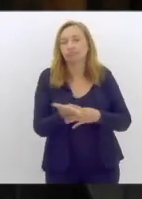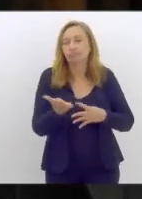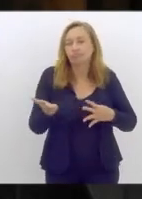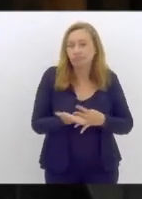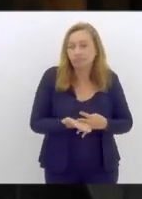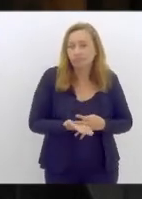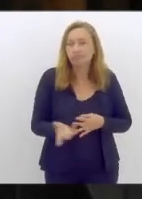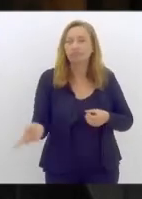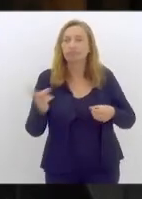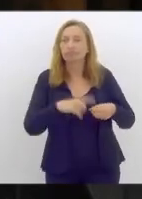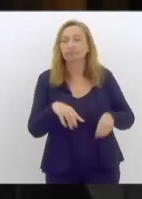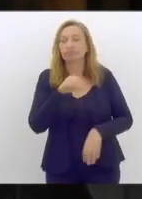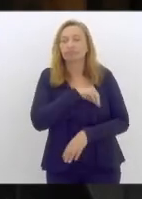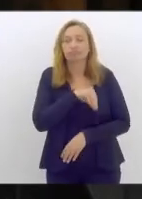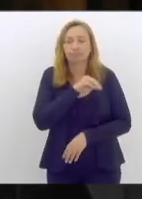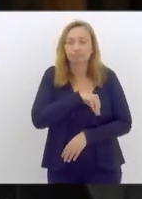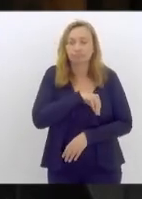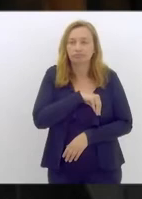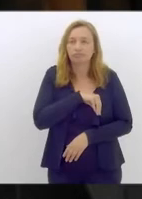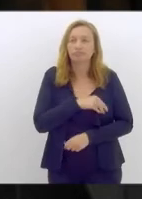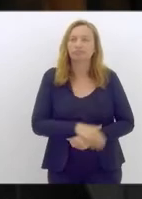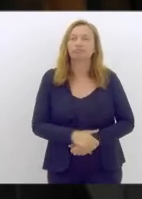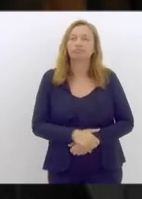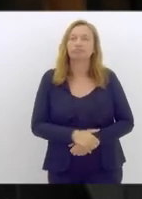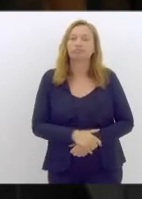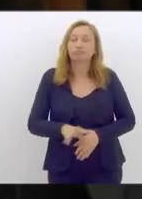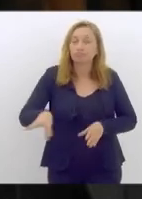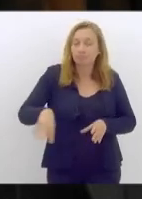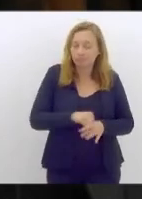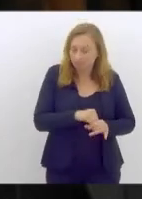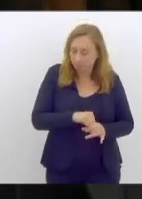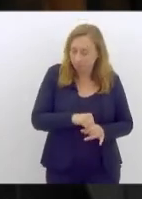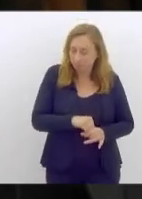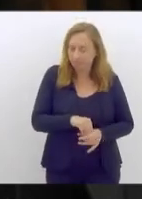da reposição estaria incluído